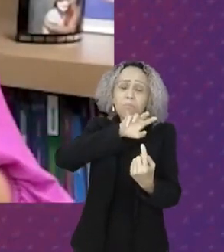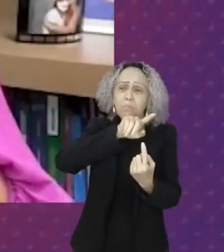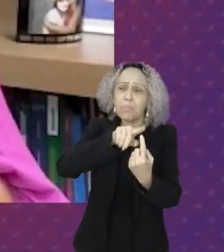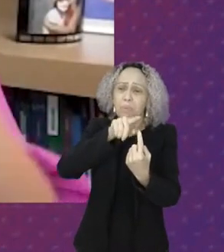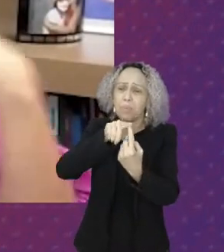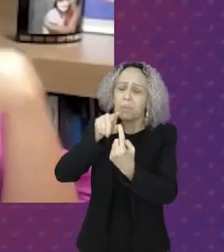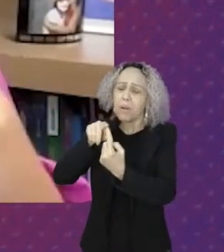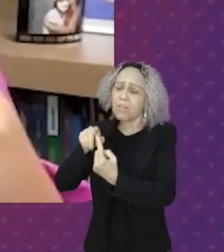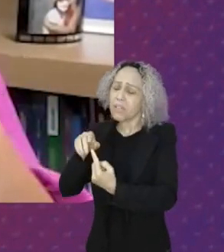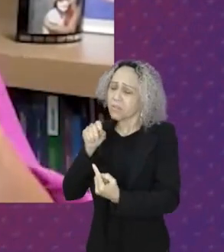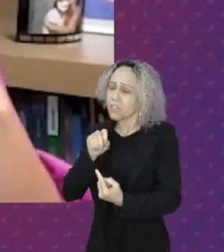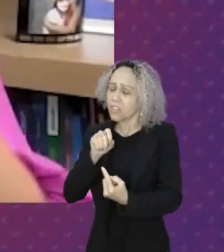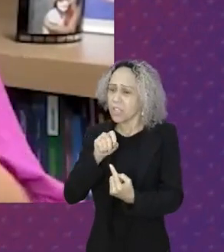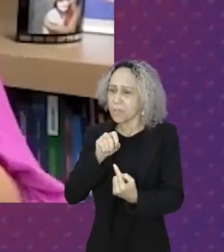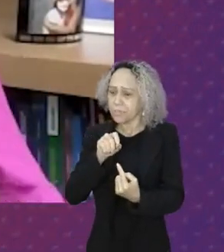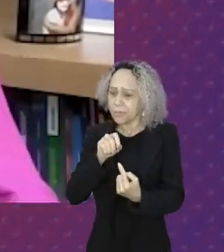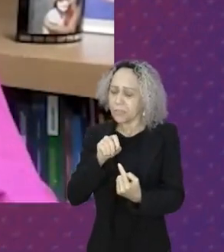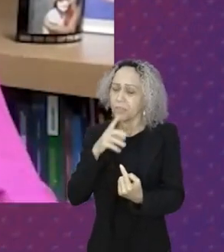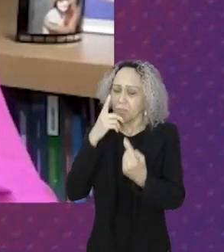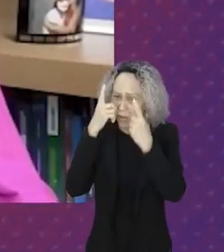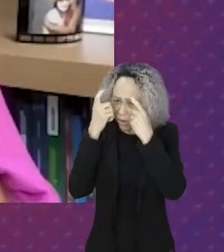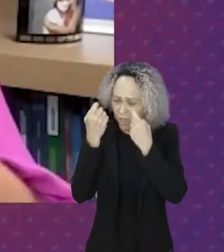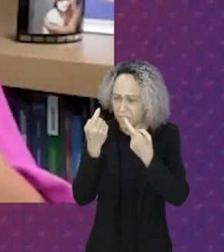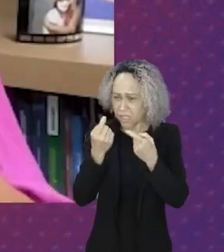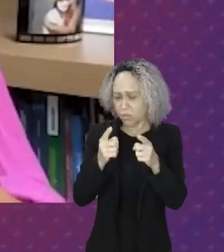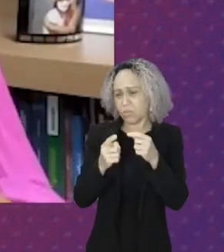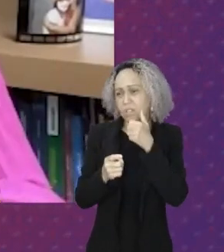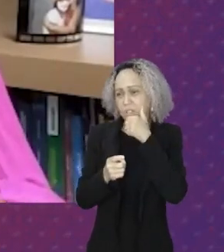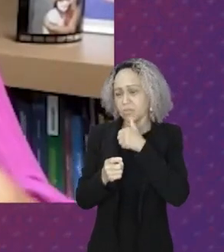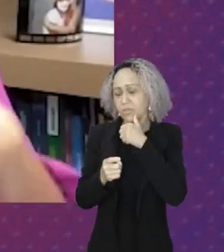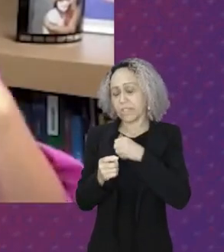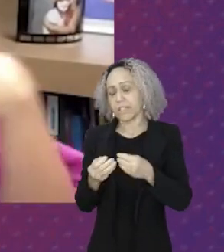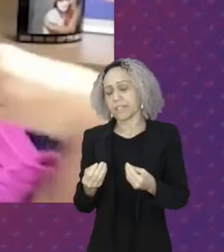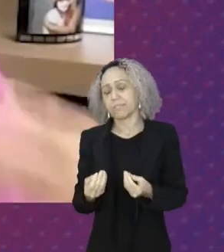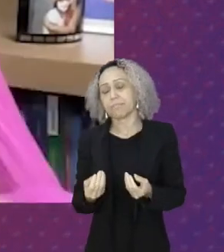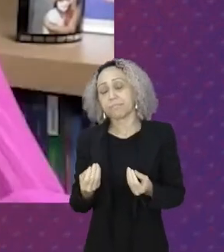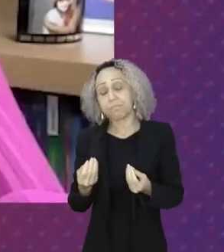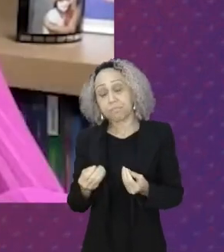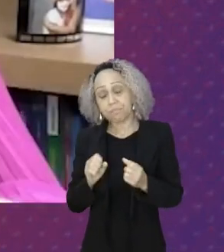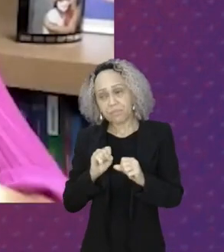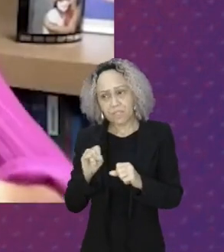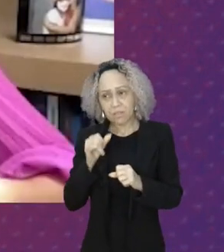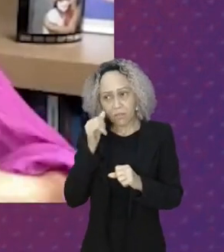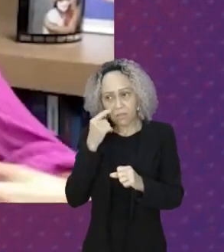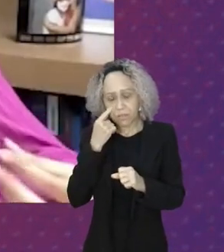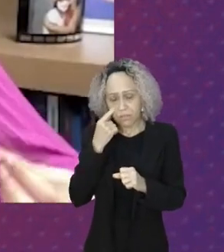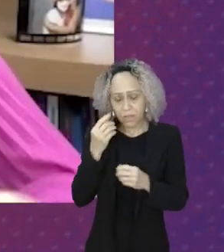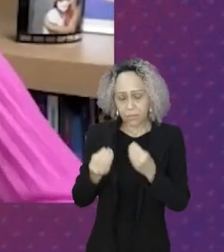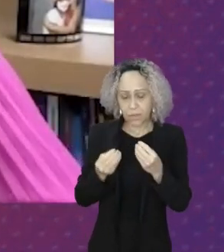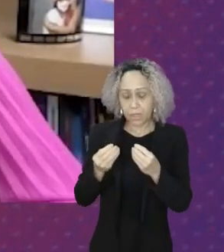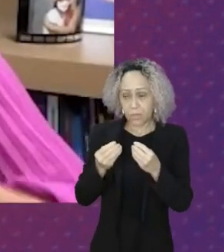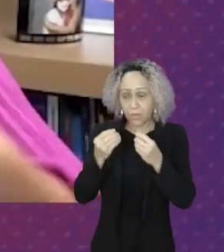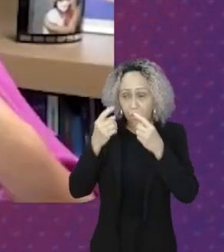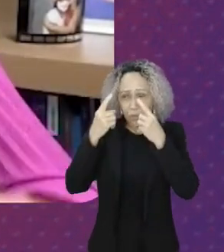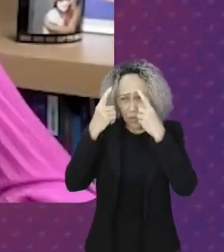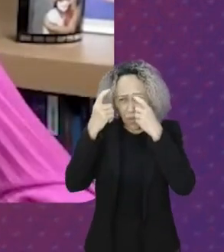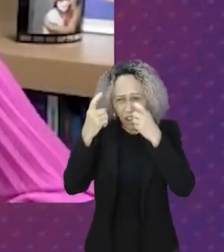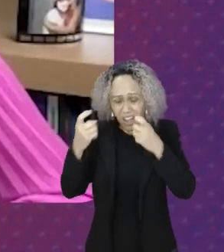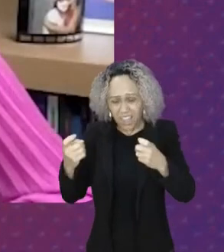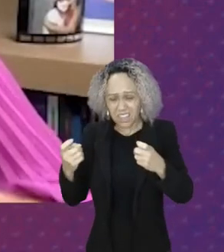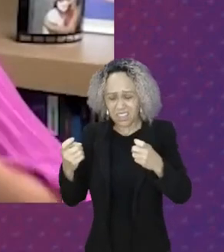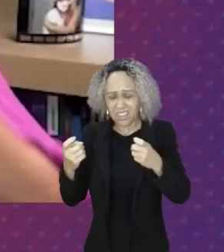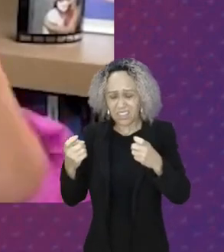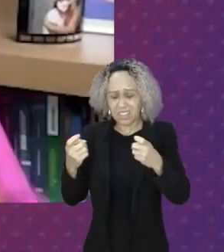levantar questões sobre as violências sofridas, você vai ter questões de várias ordens, desde o